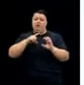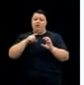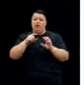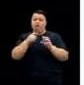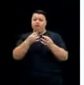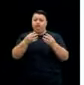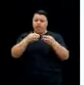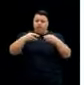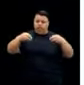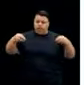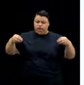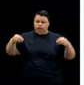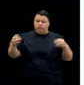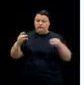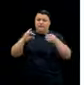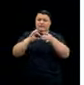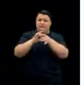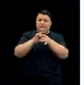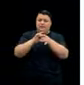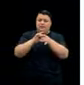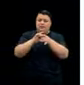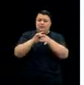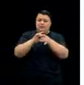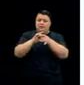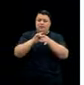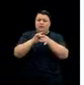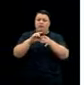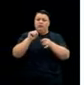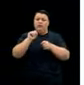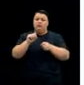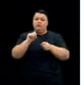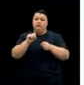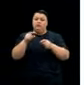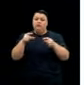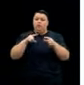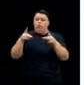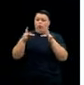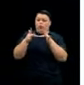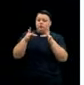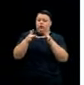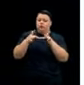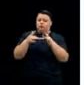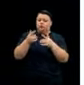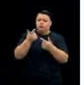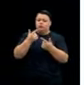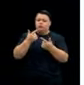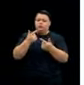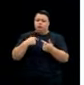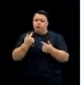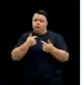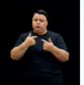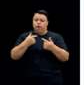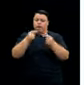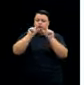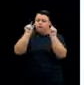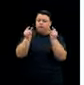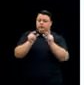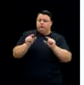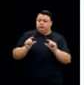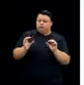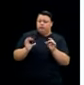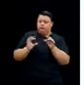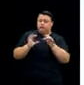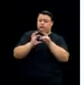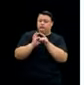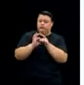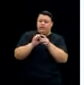a um anticorpo. Substâncias, então, que vão estar em contato com o nosso organismo, que podem se ligar a um